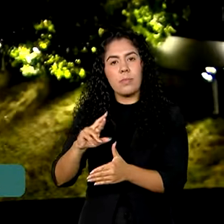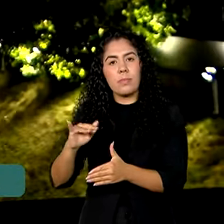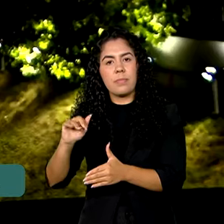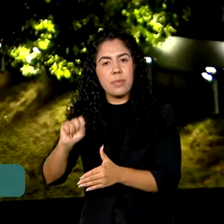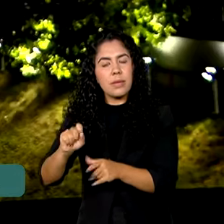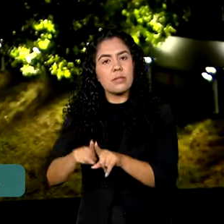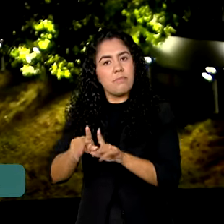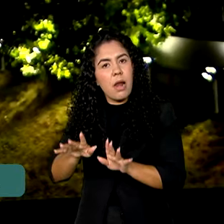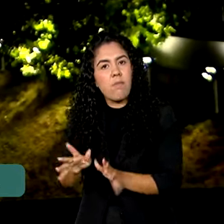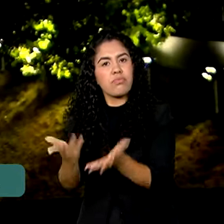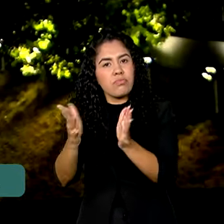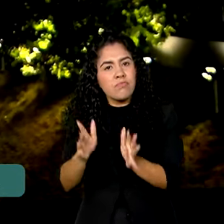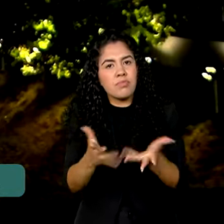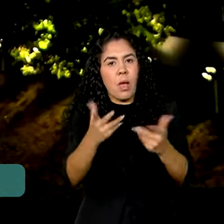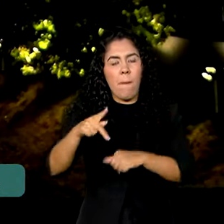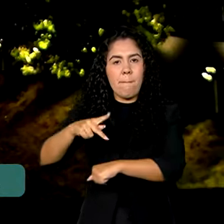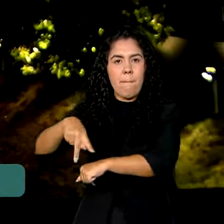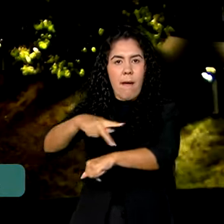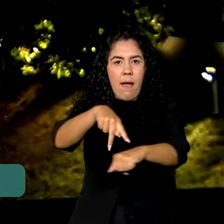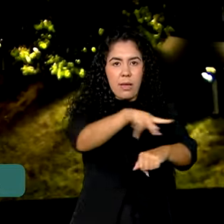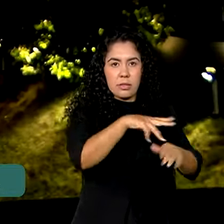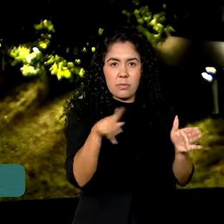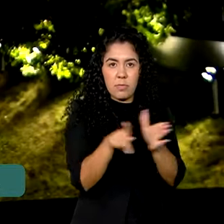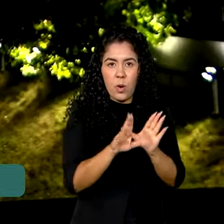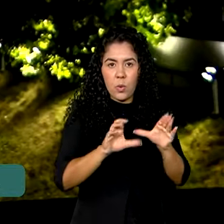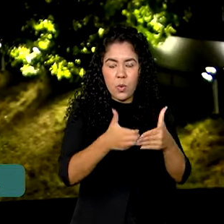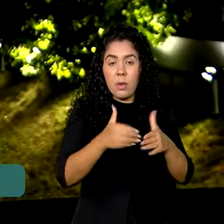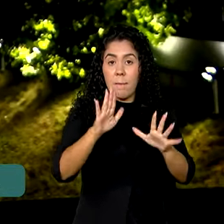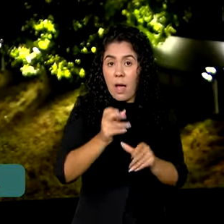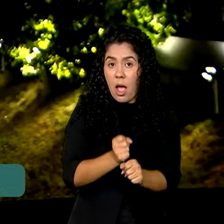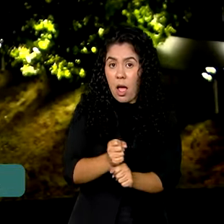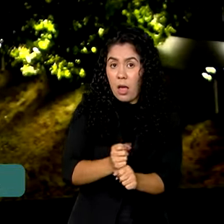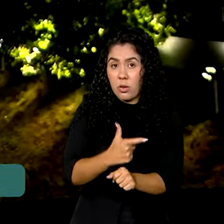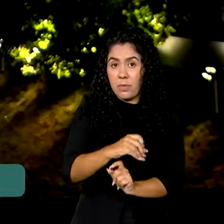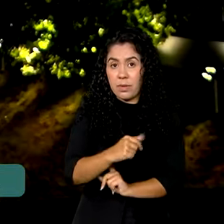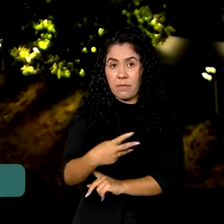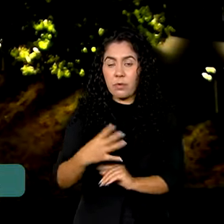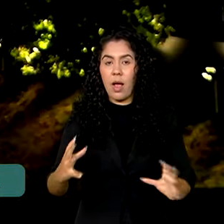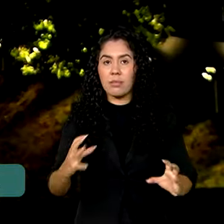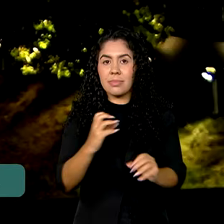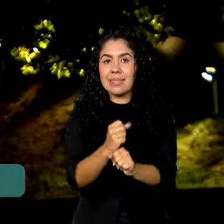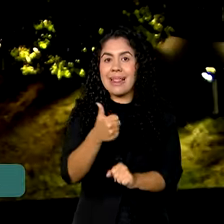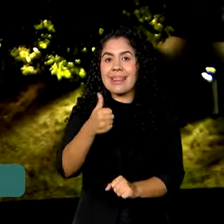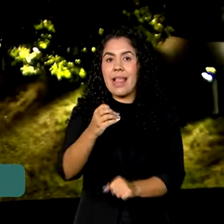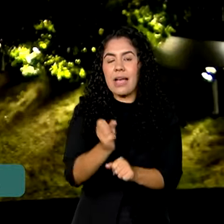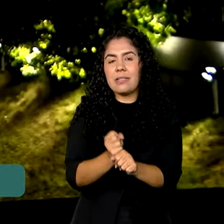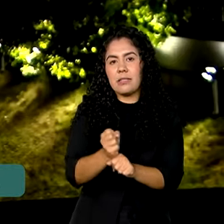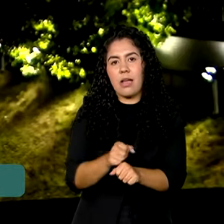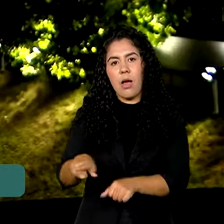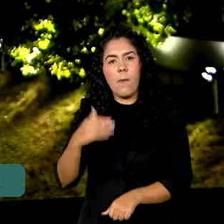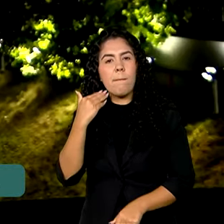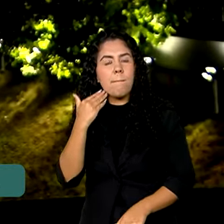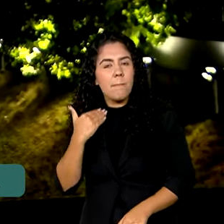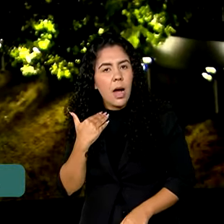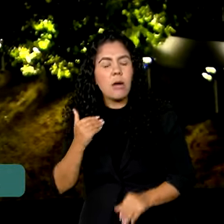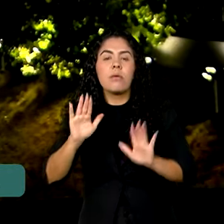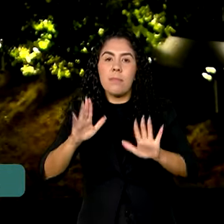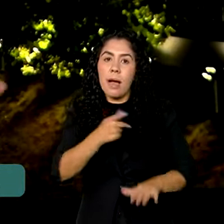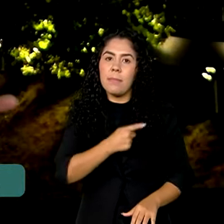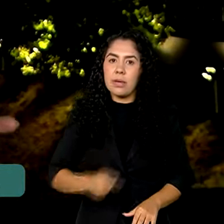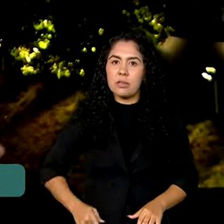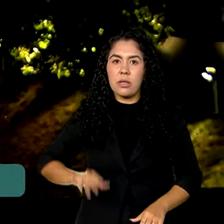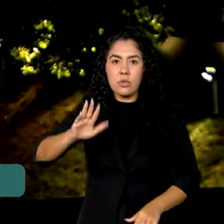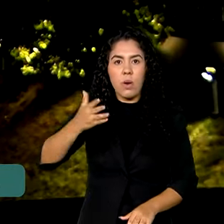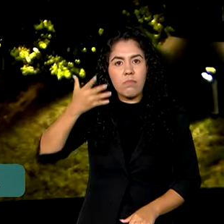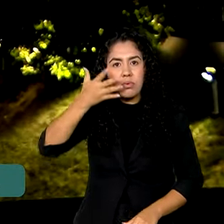integrantes do bloco em 2024 a instituição completa 10 anos Lula disse ainda que Quando assumir